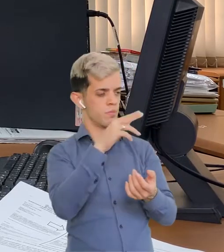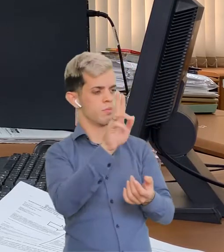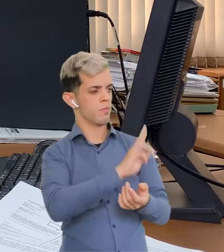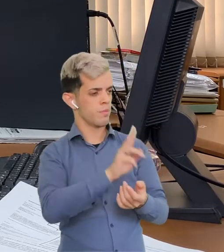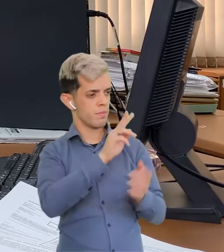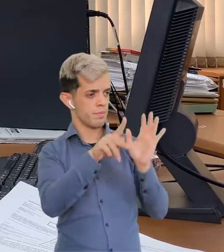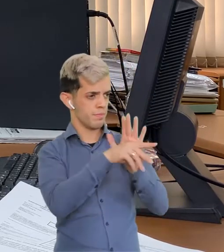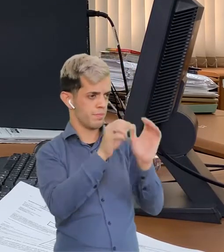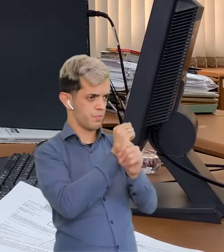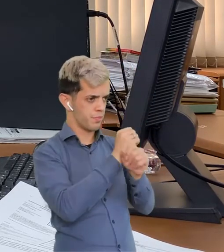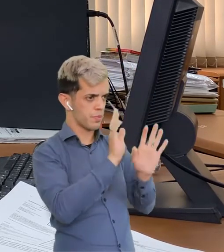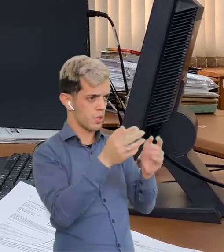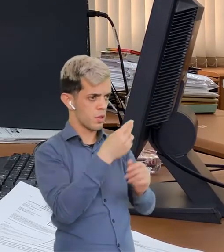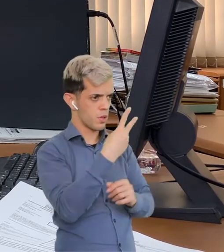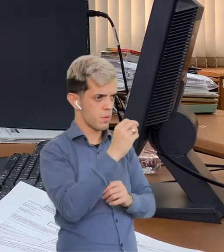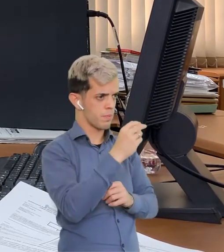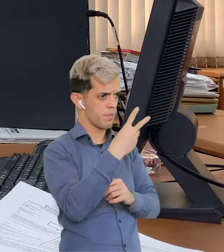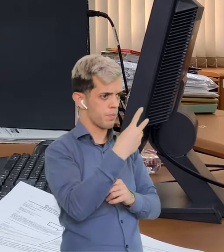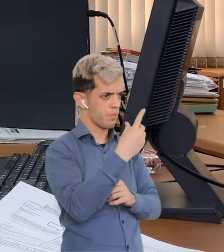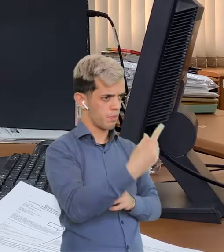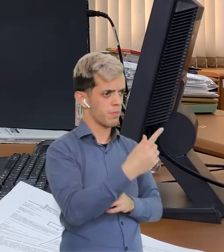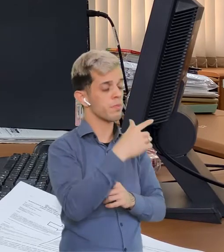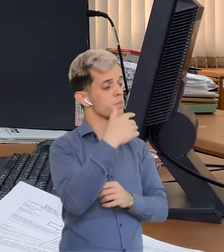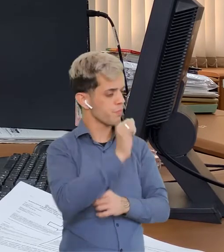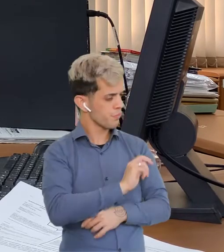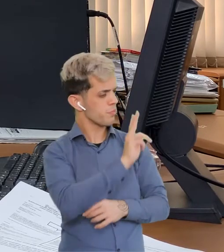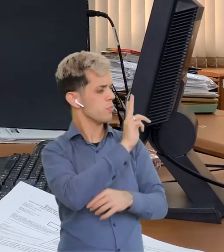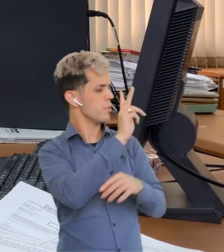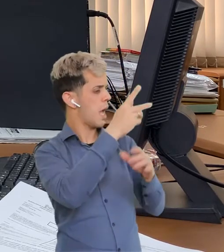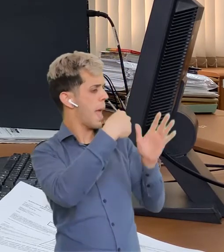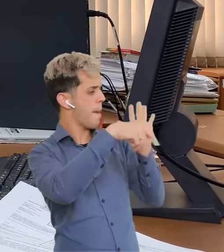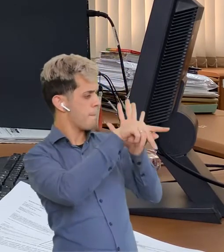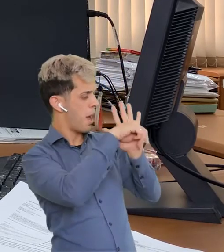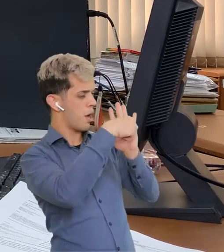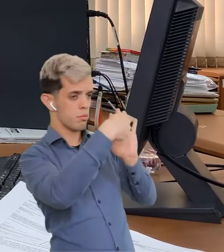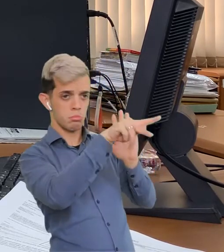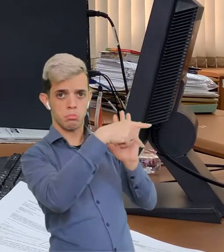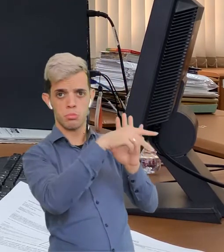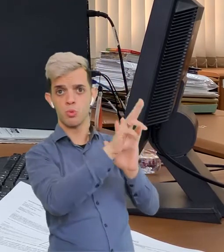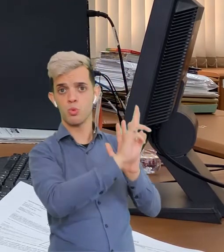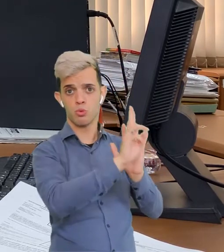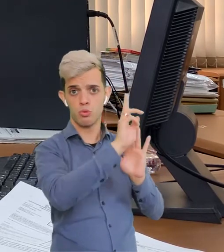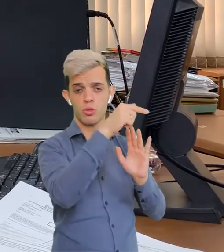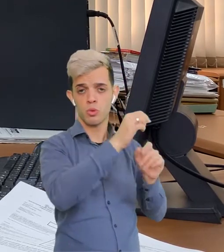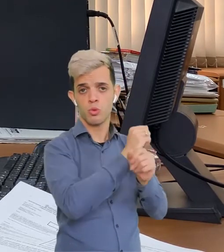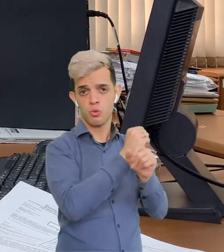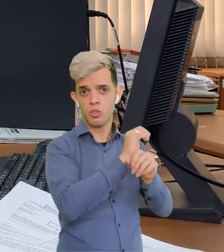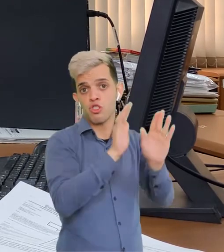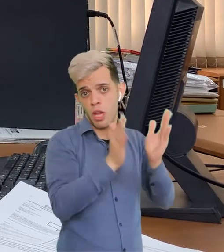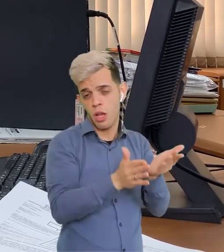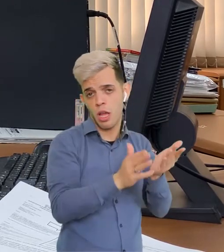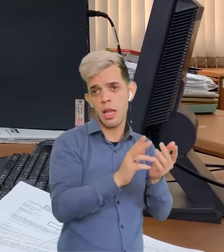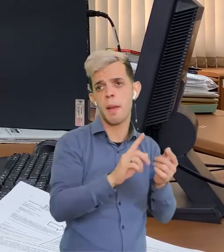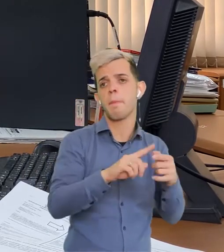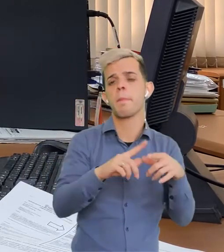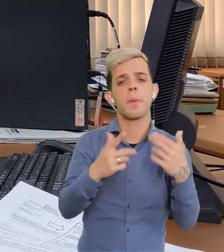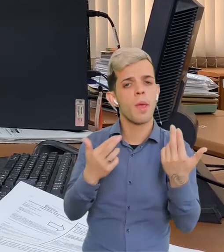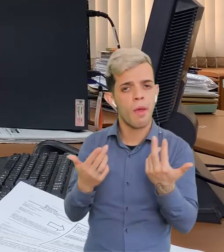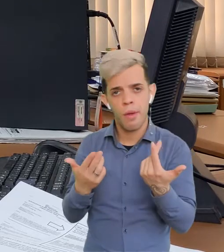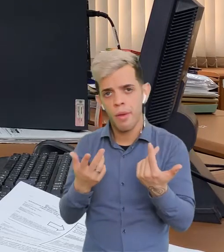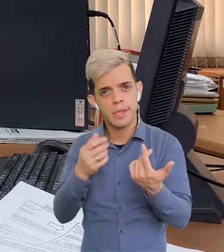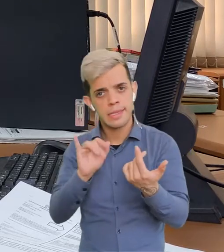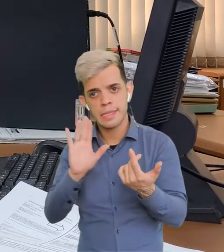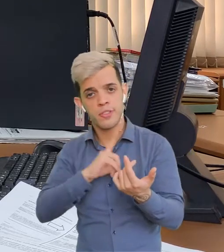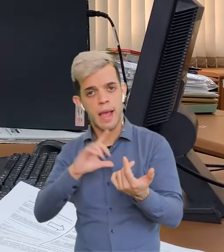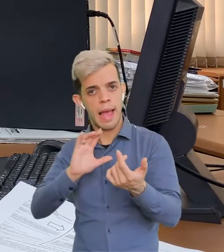estou emitindo o boleto no ano de 2021, o valor vai ser o da UFM do ano de 2021,